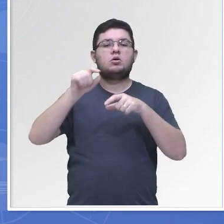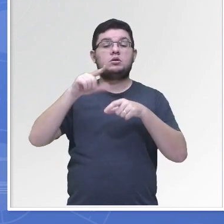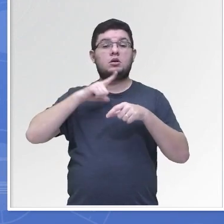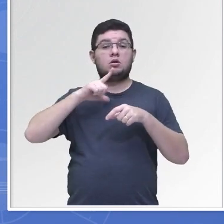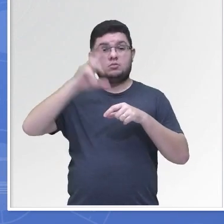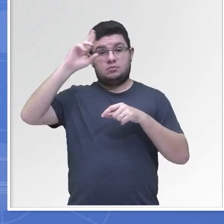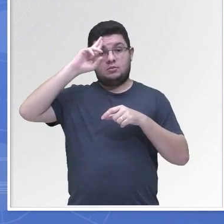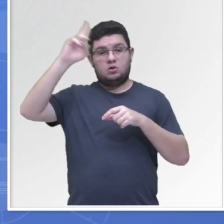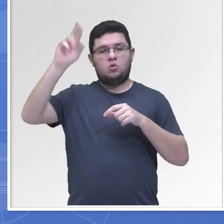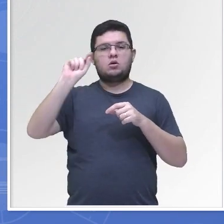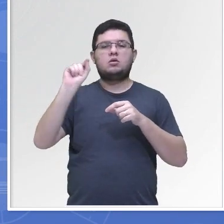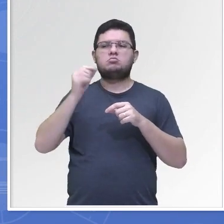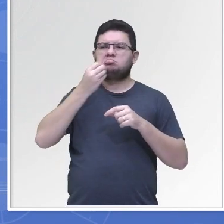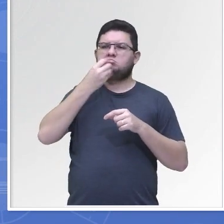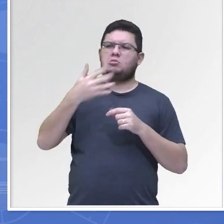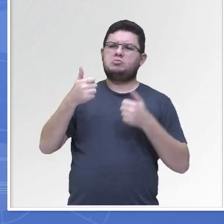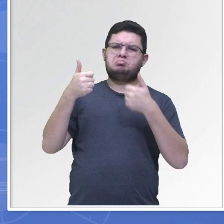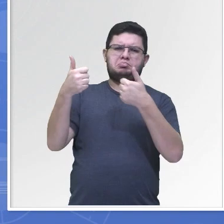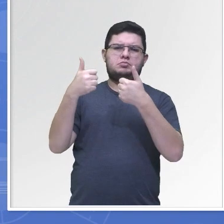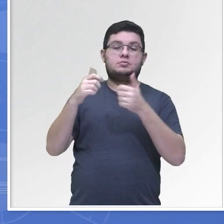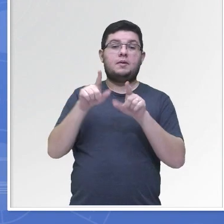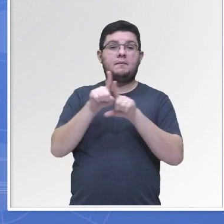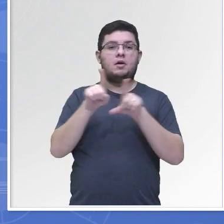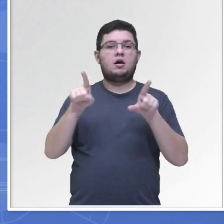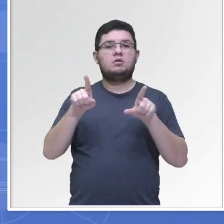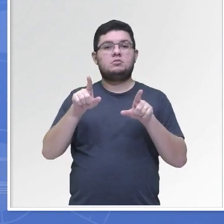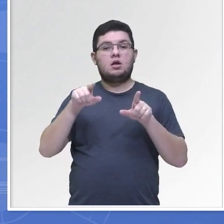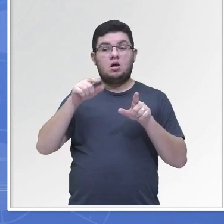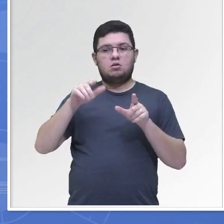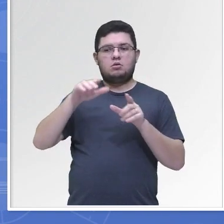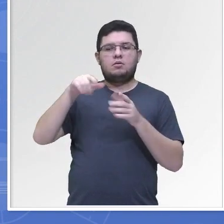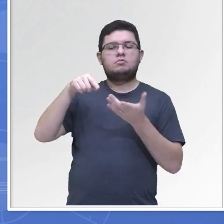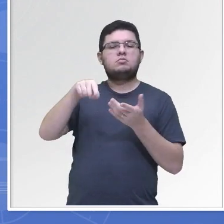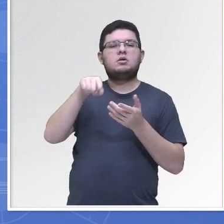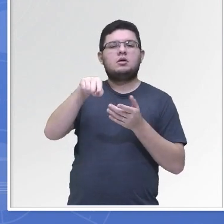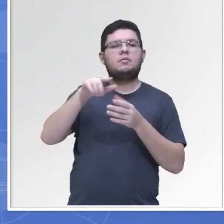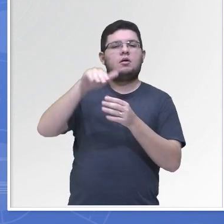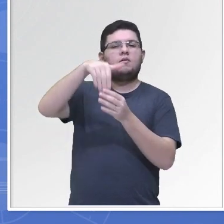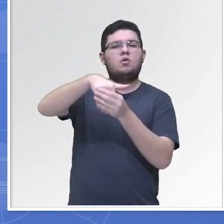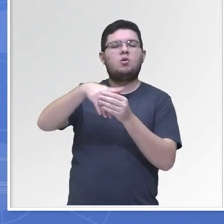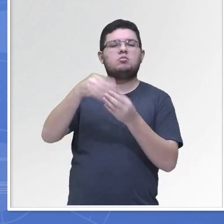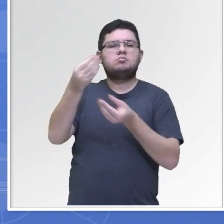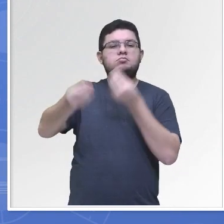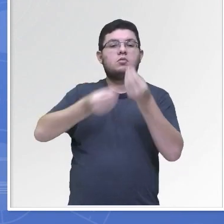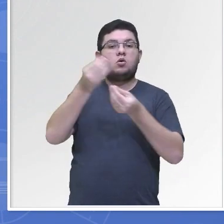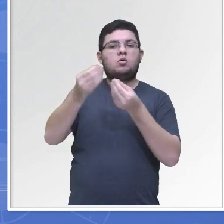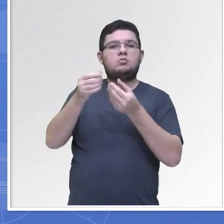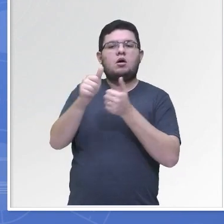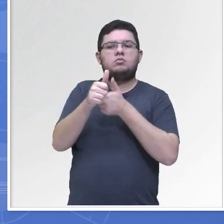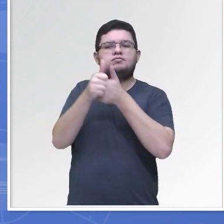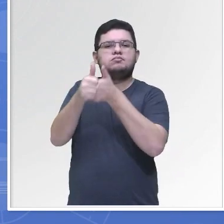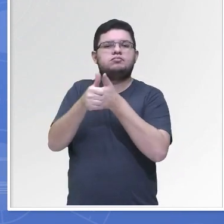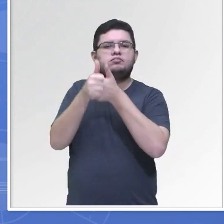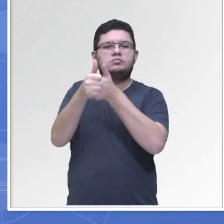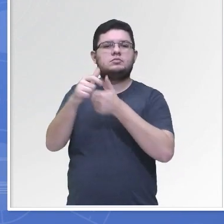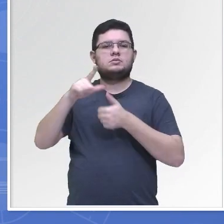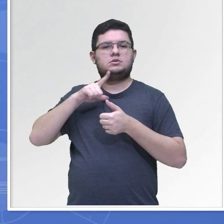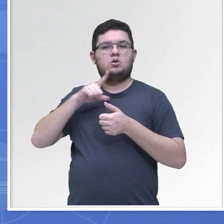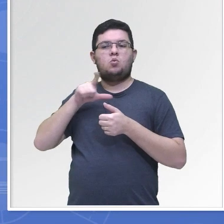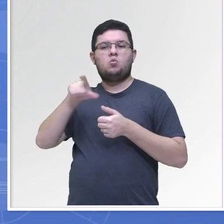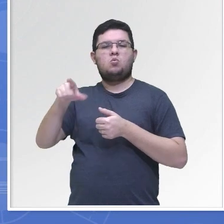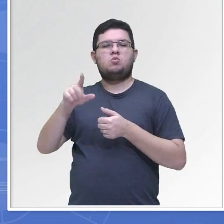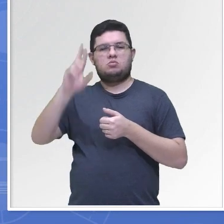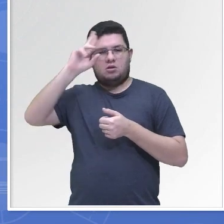plano político, ele luta com o coronel e pelo coronel. E aí estão os votos de cabresto, que resultam em